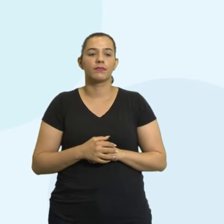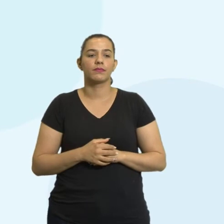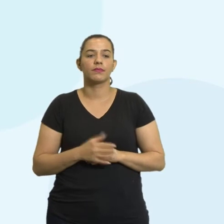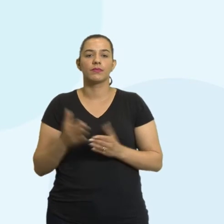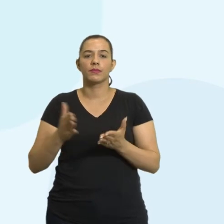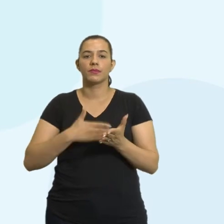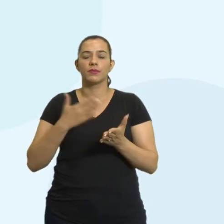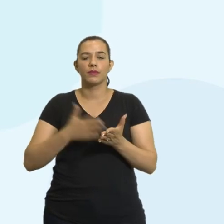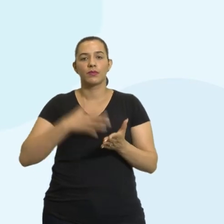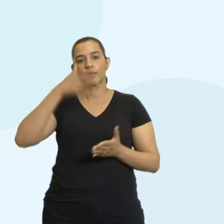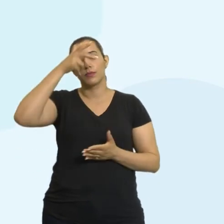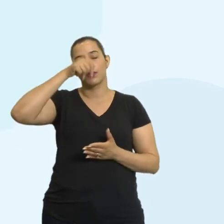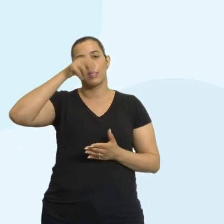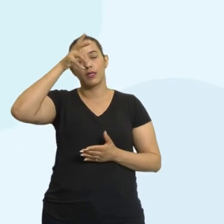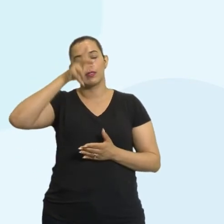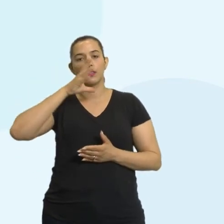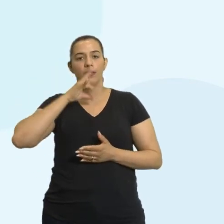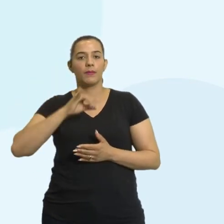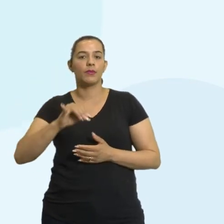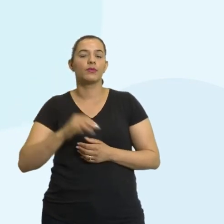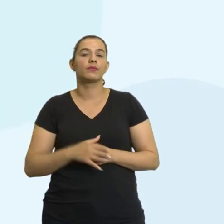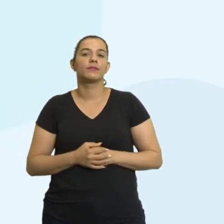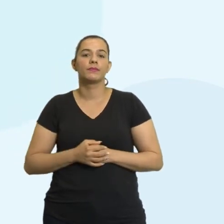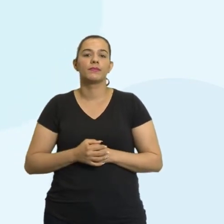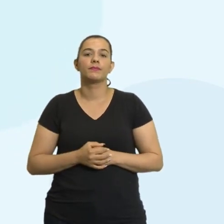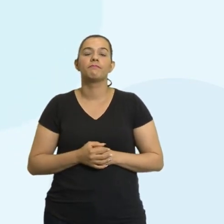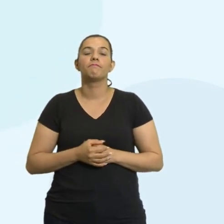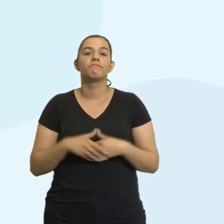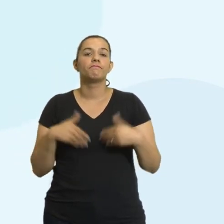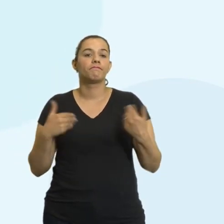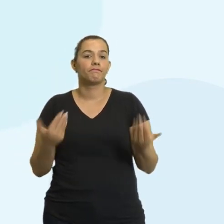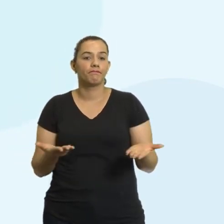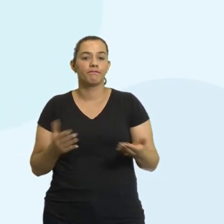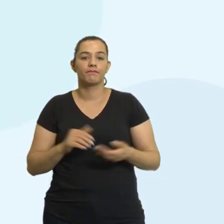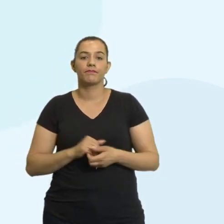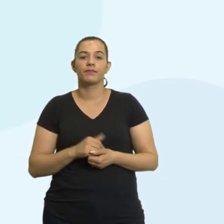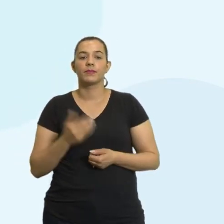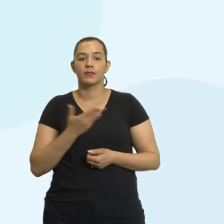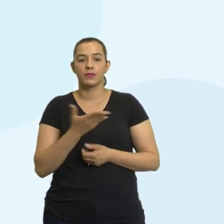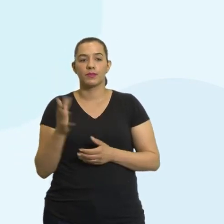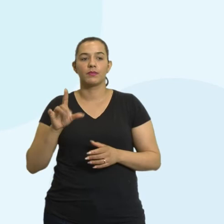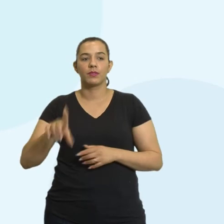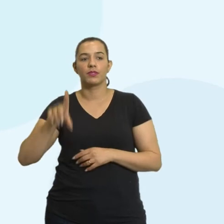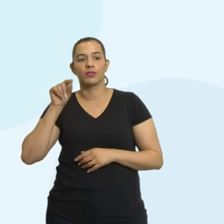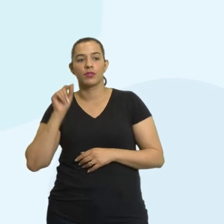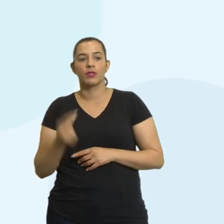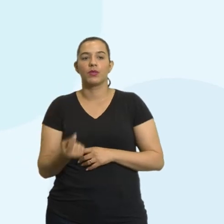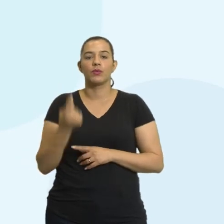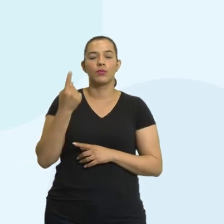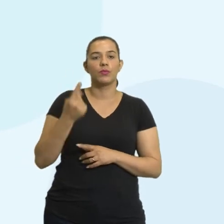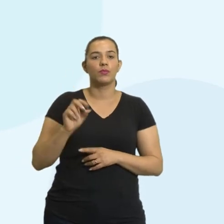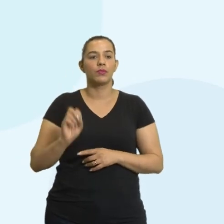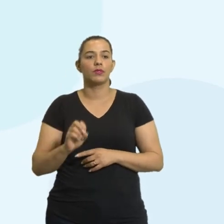do Galo e a Raposa, né? Enfim, vocês podem aí escolher uma,